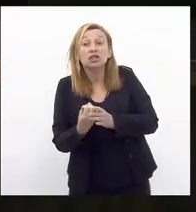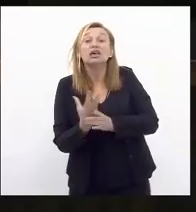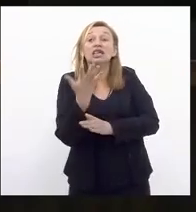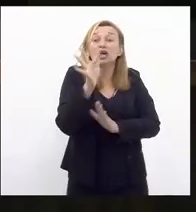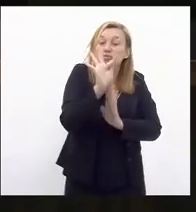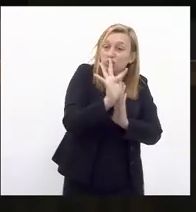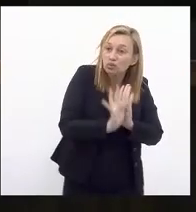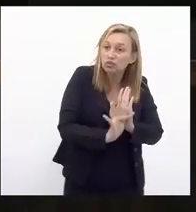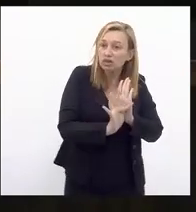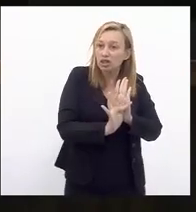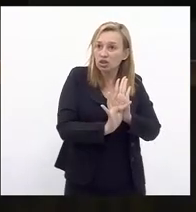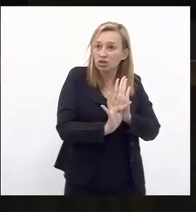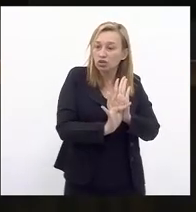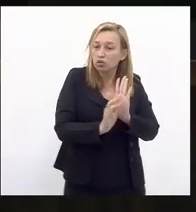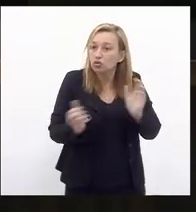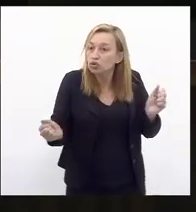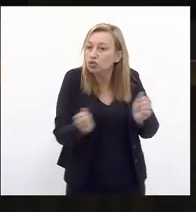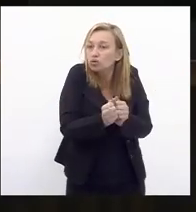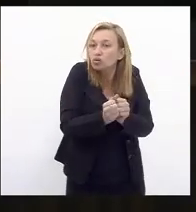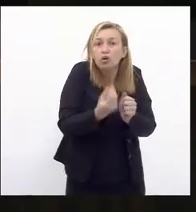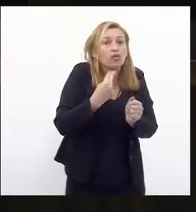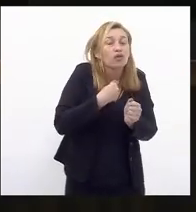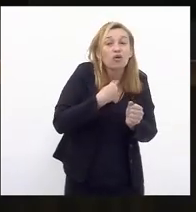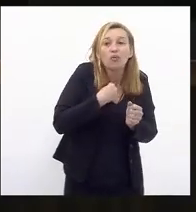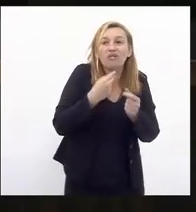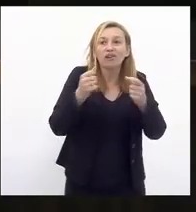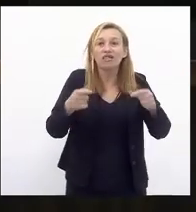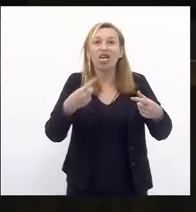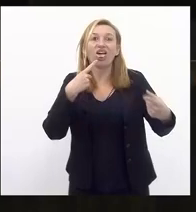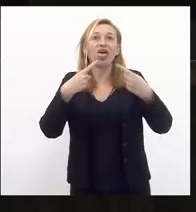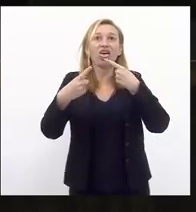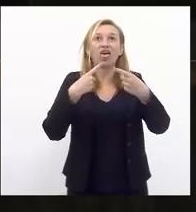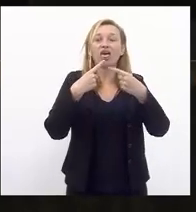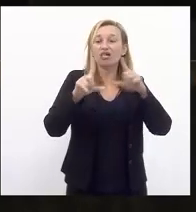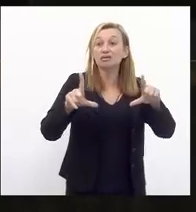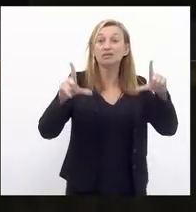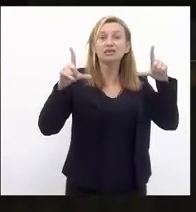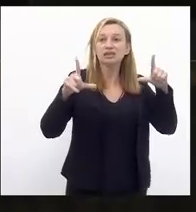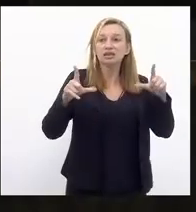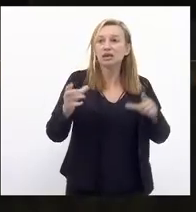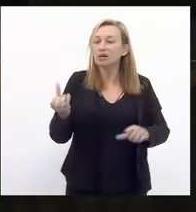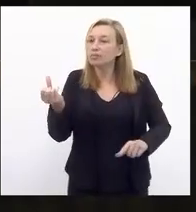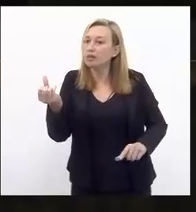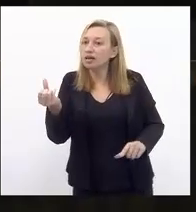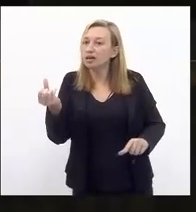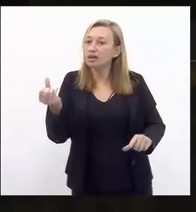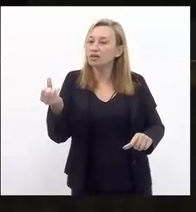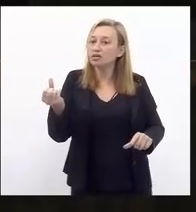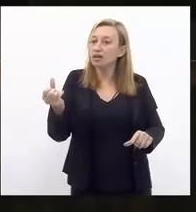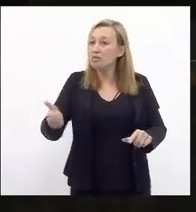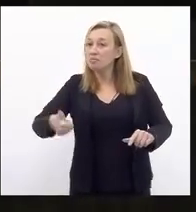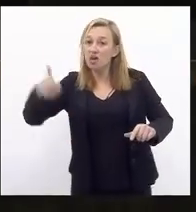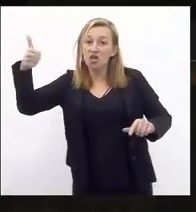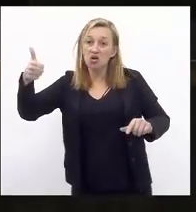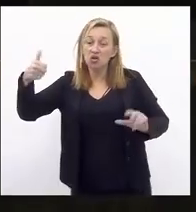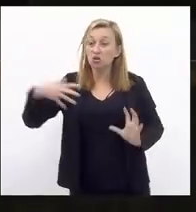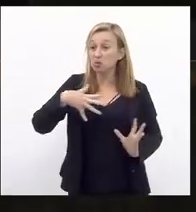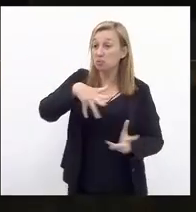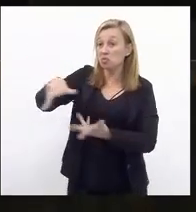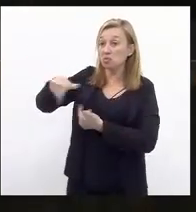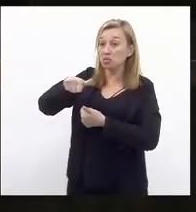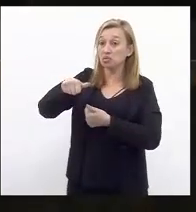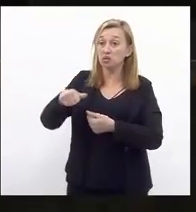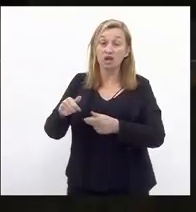criamos o texto aguarda não pode fazer um discurso que meia dúzia dois ou três são os melhores do planeta